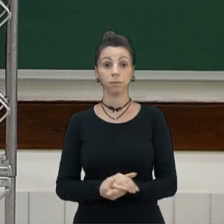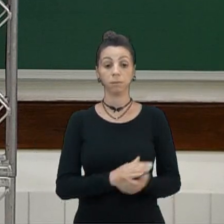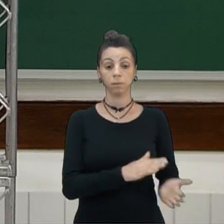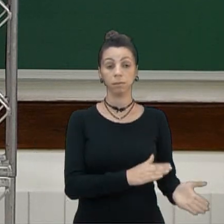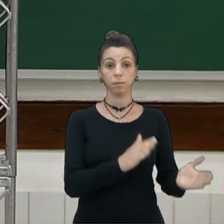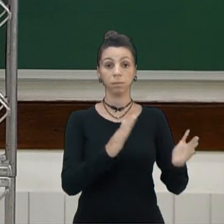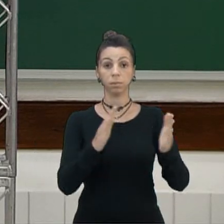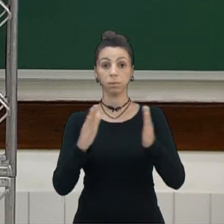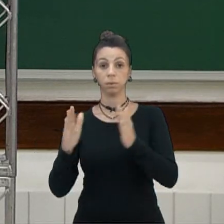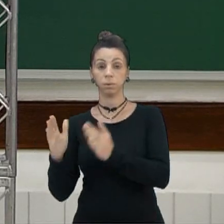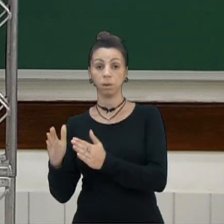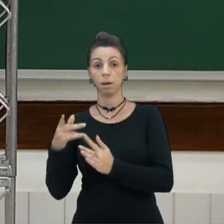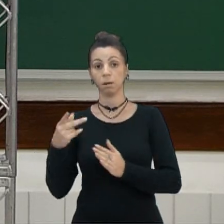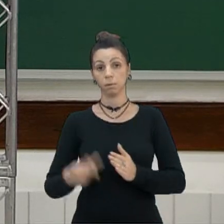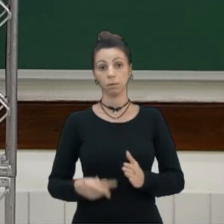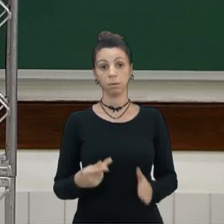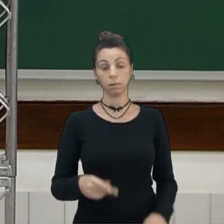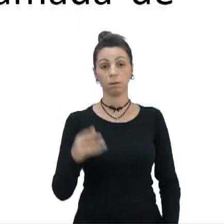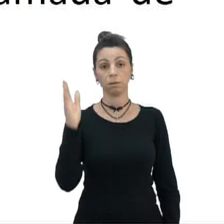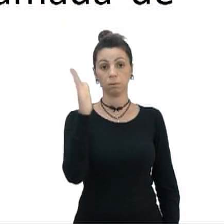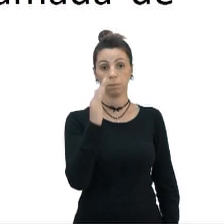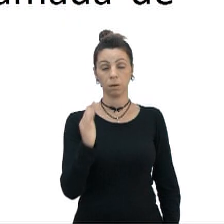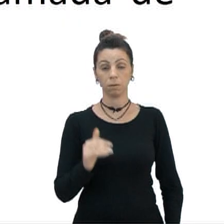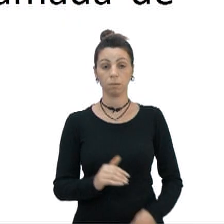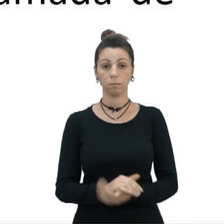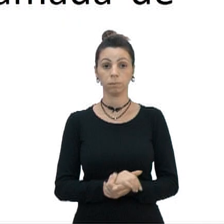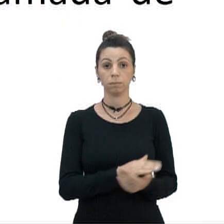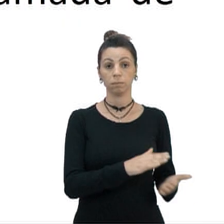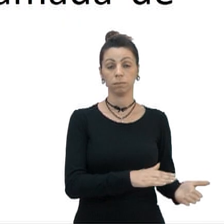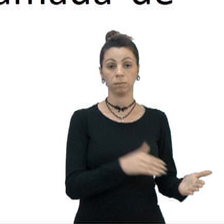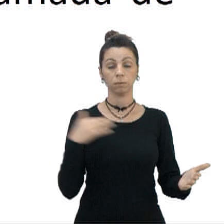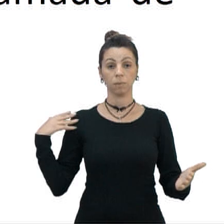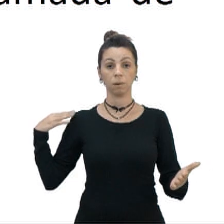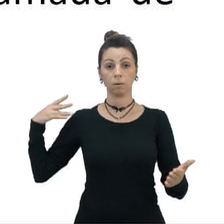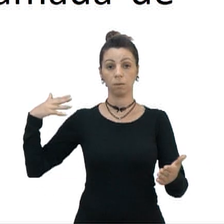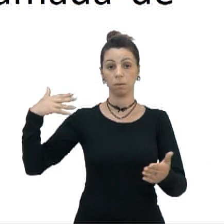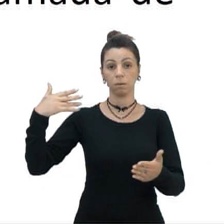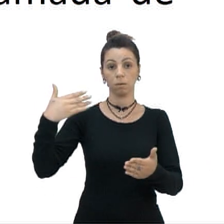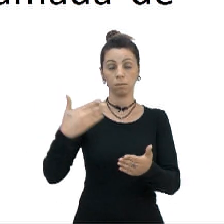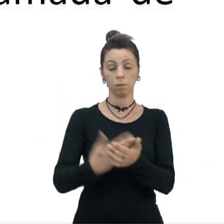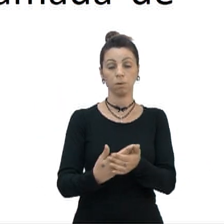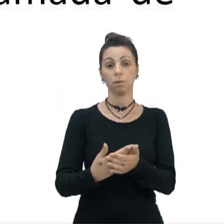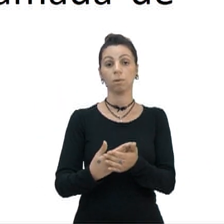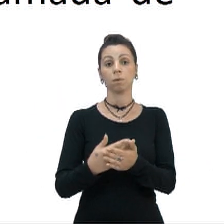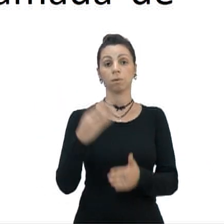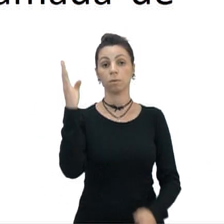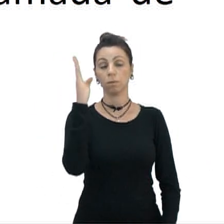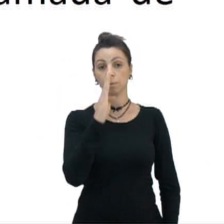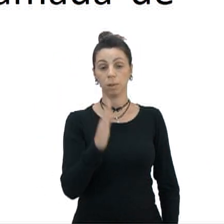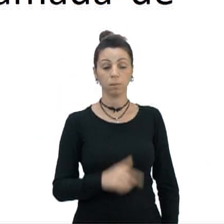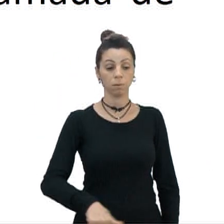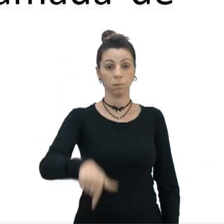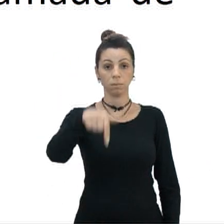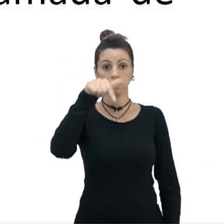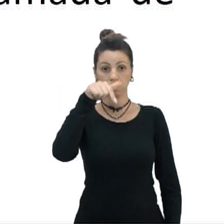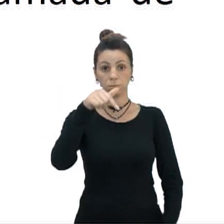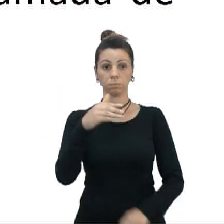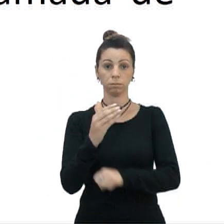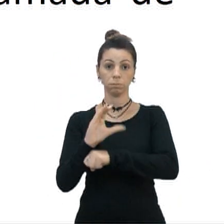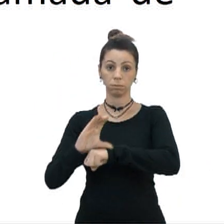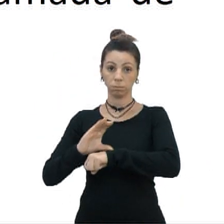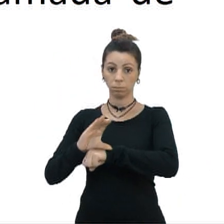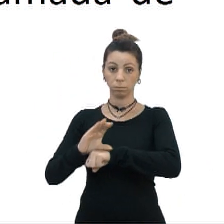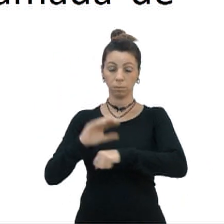ocorresse no Brasil, tá? Ao longo da história do Brasil, tivemos 7 constituições, sendo